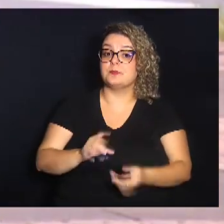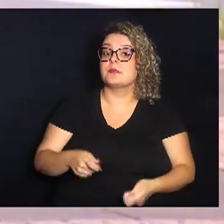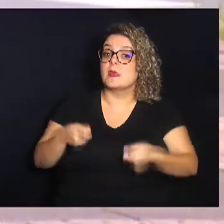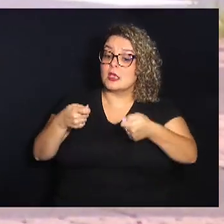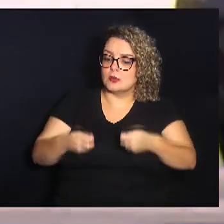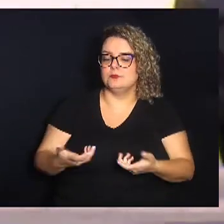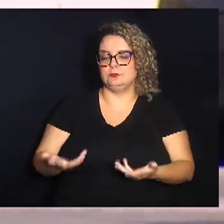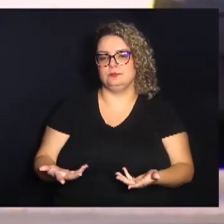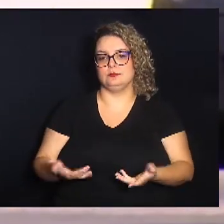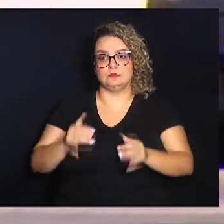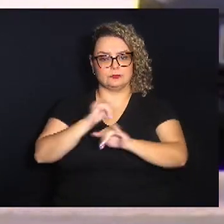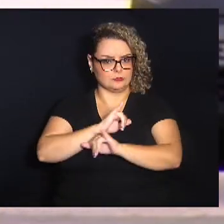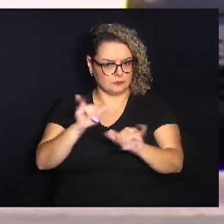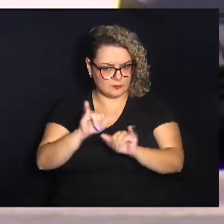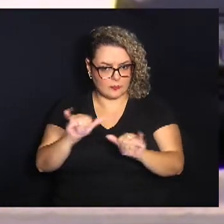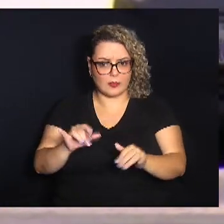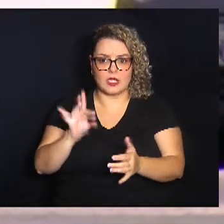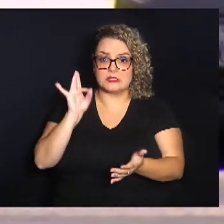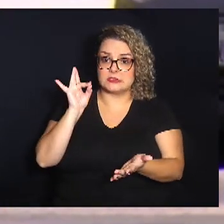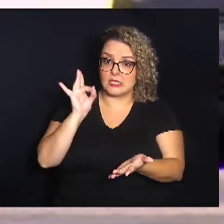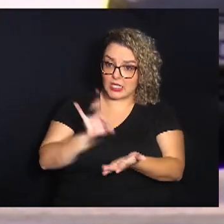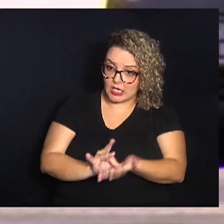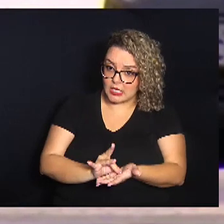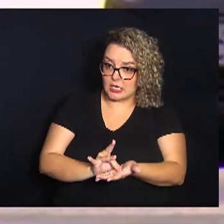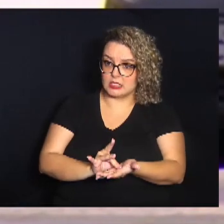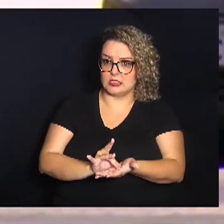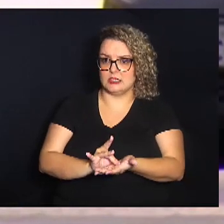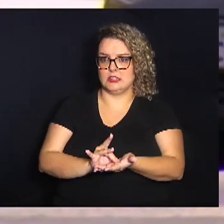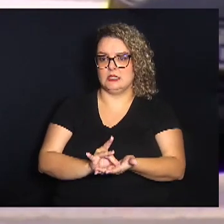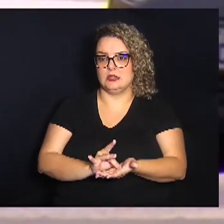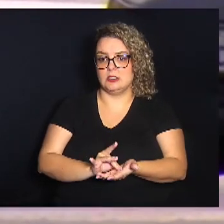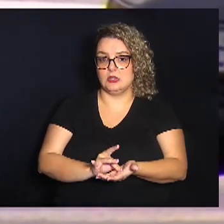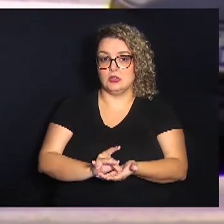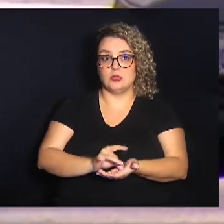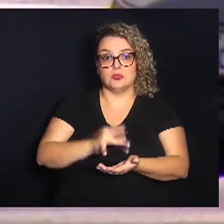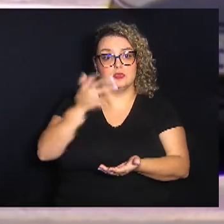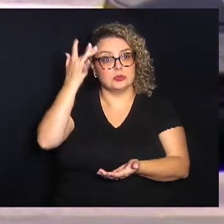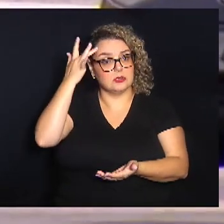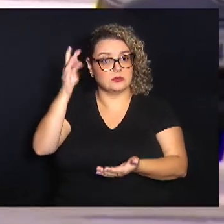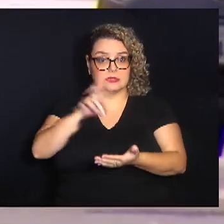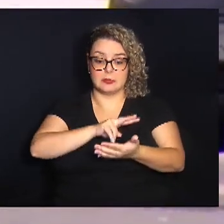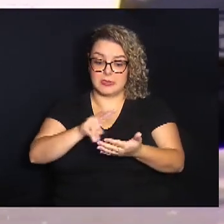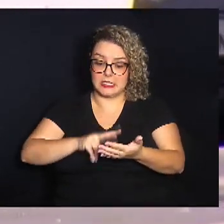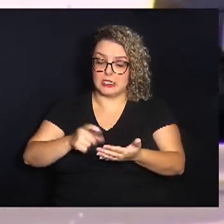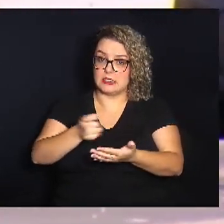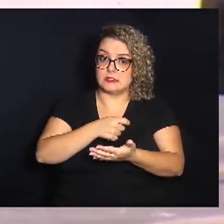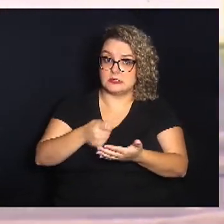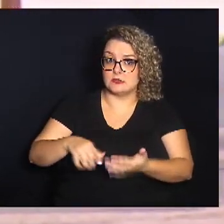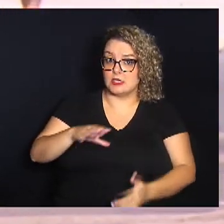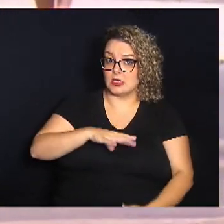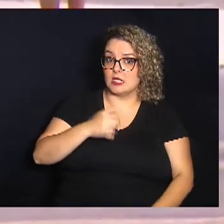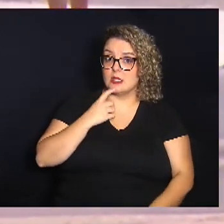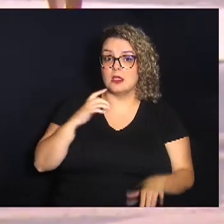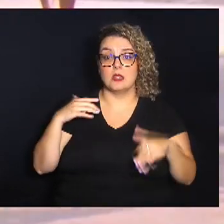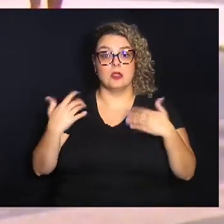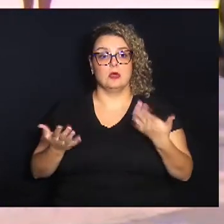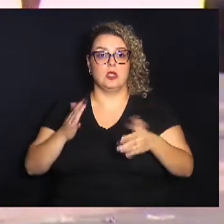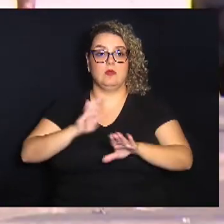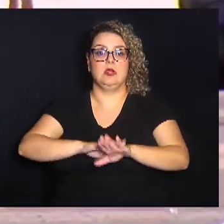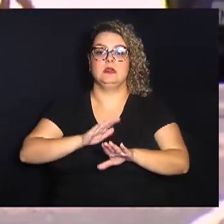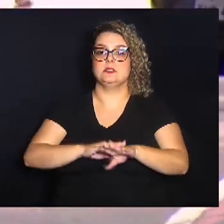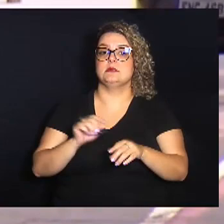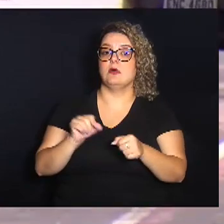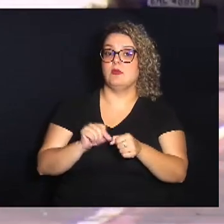poder divulgar essa realidade do analfabetismo em Campinas e quais são as ações que estão sendo